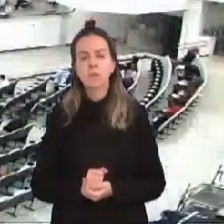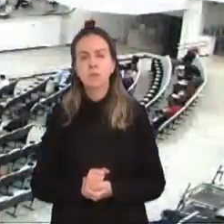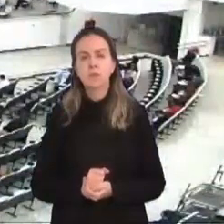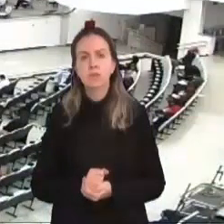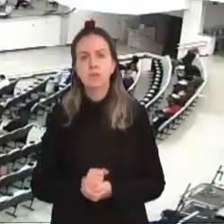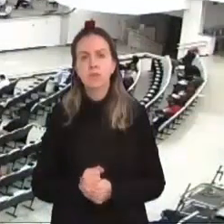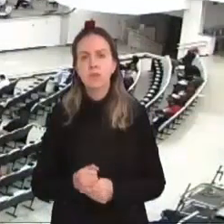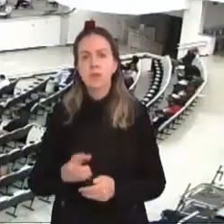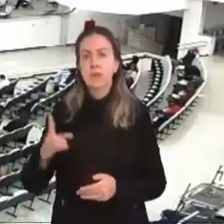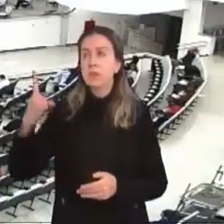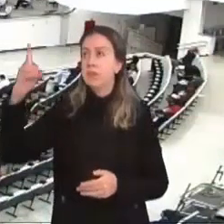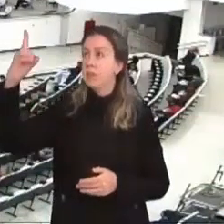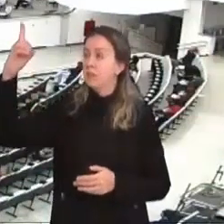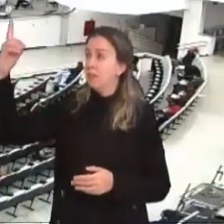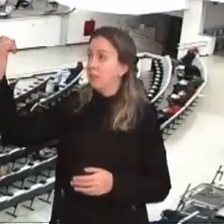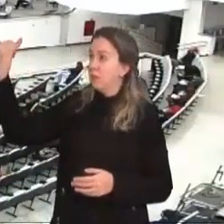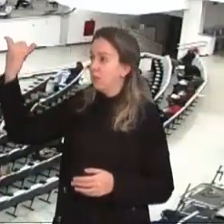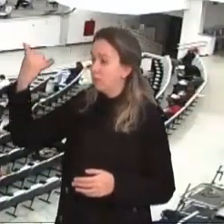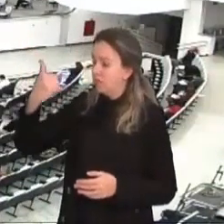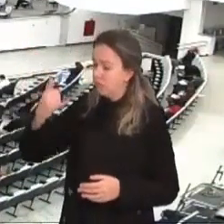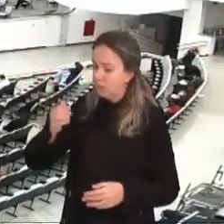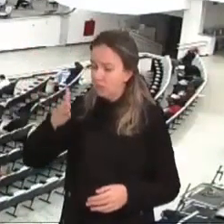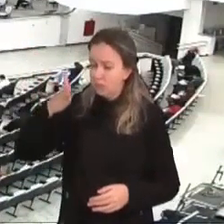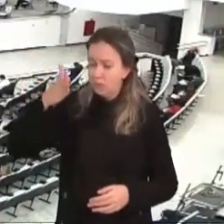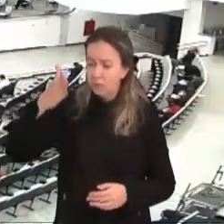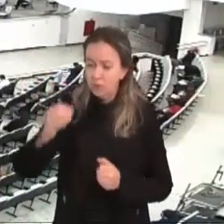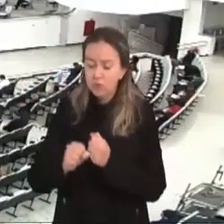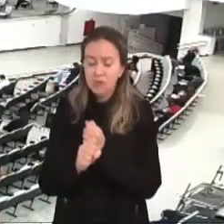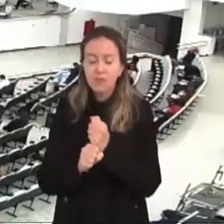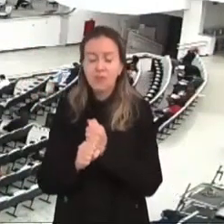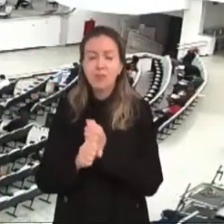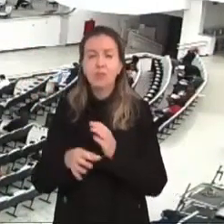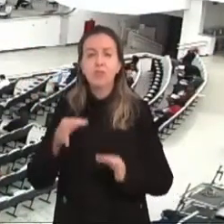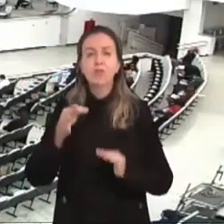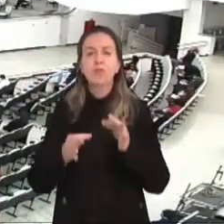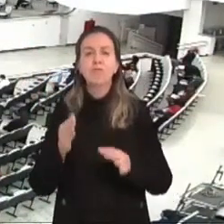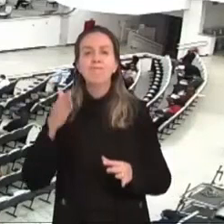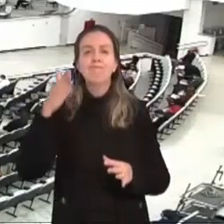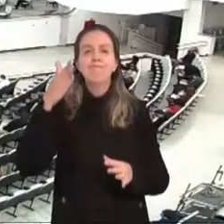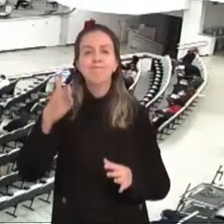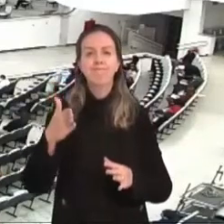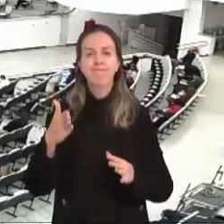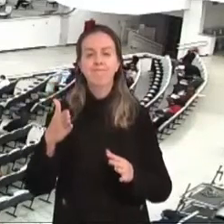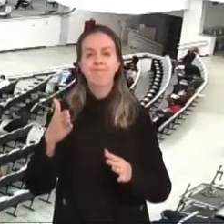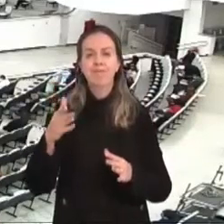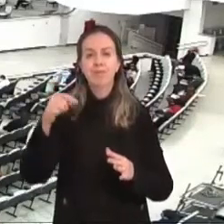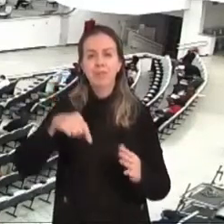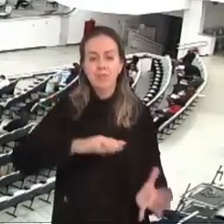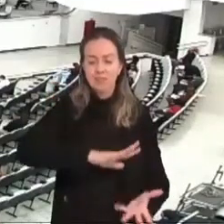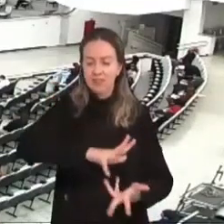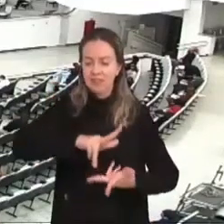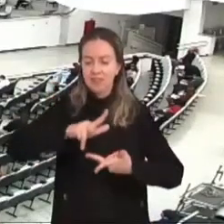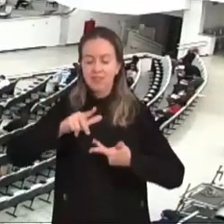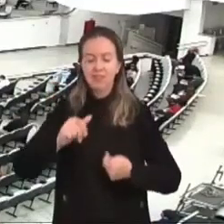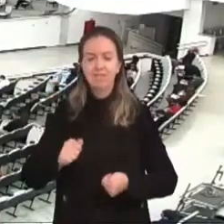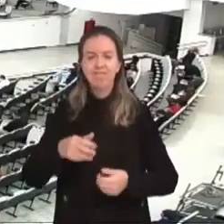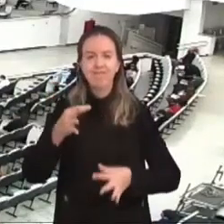de justiça, e ele fará juízo e justiça na terra. De quem Deus está falando para